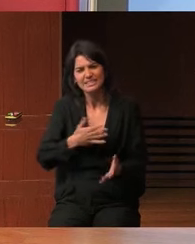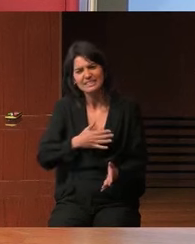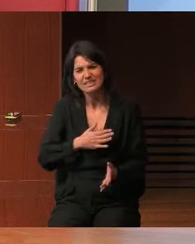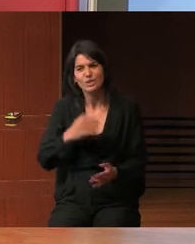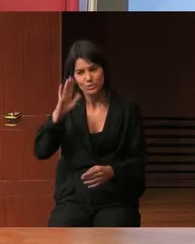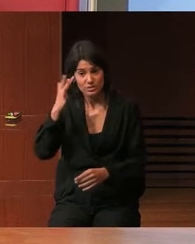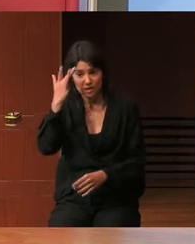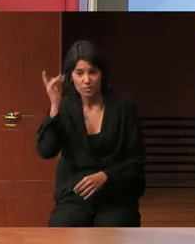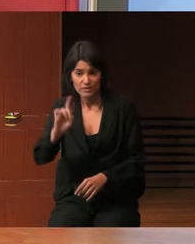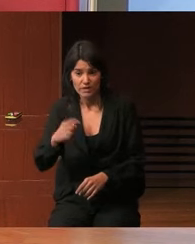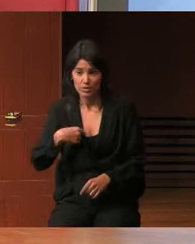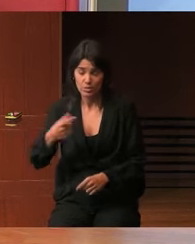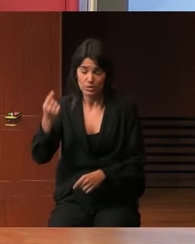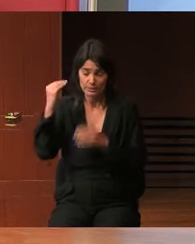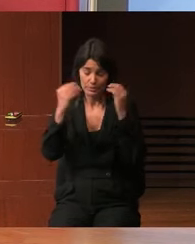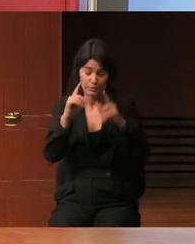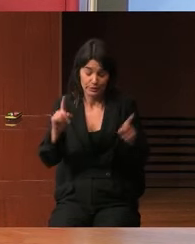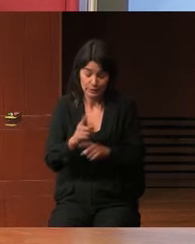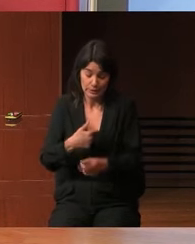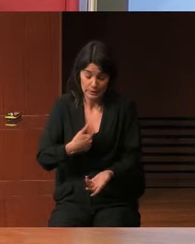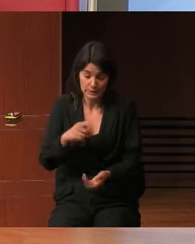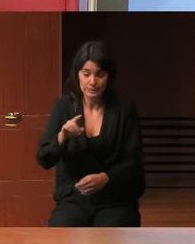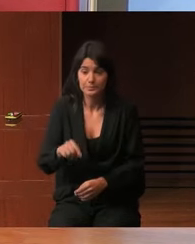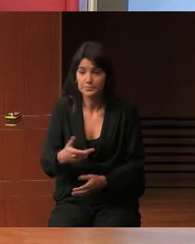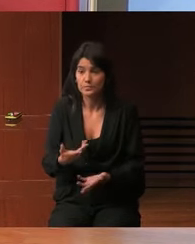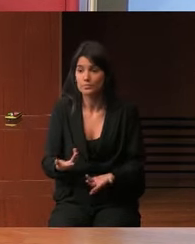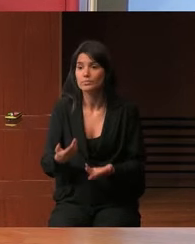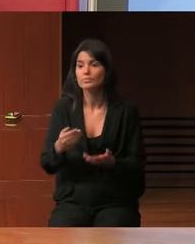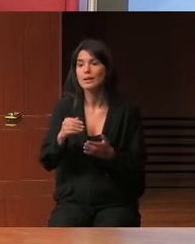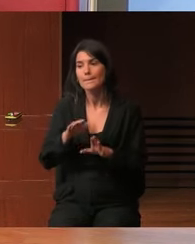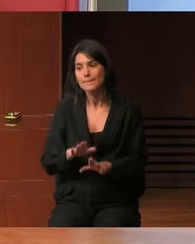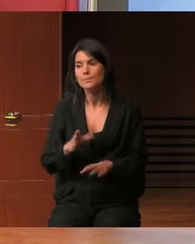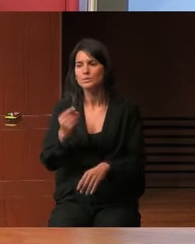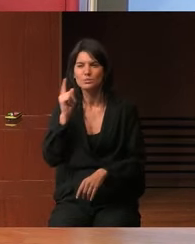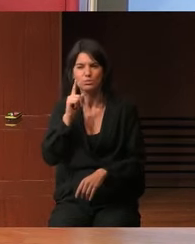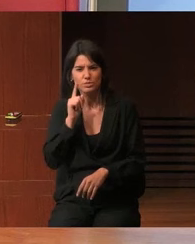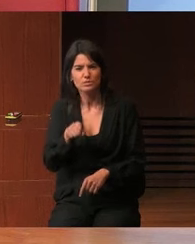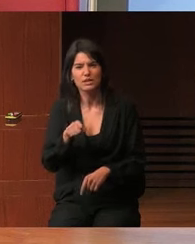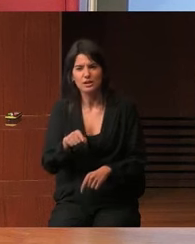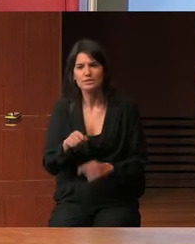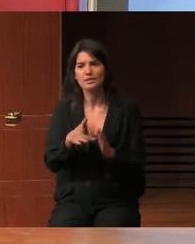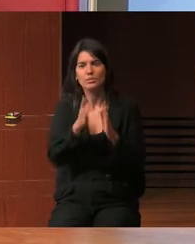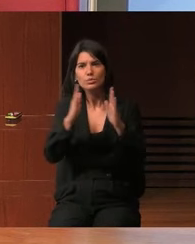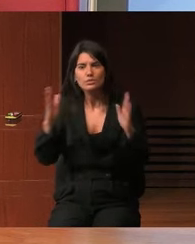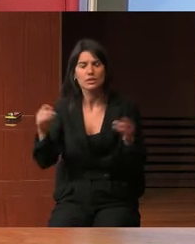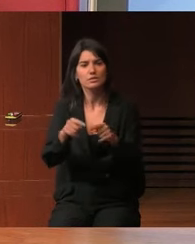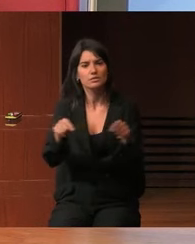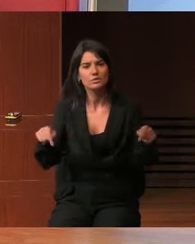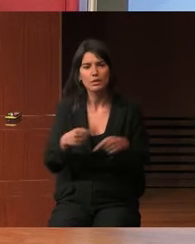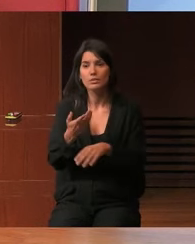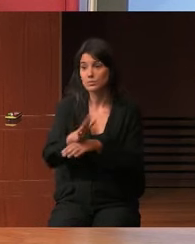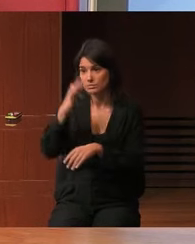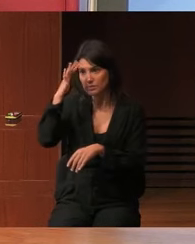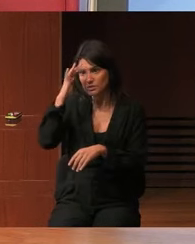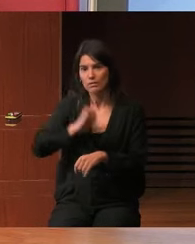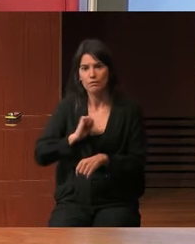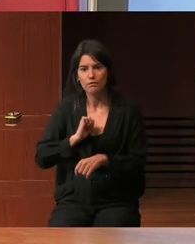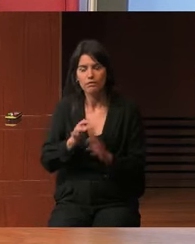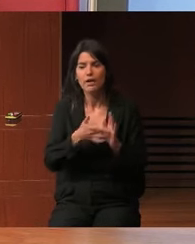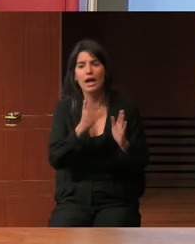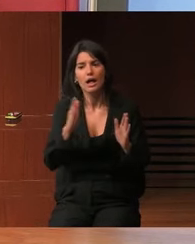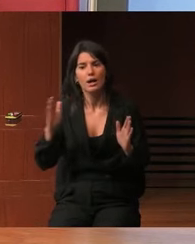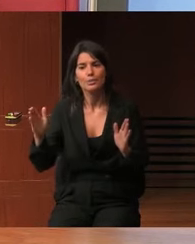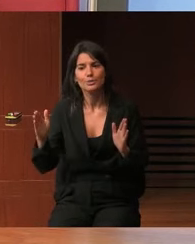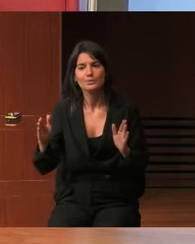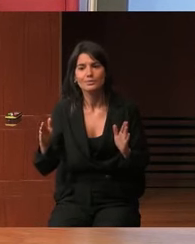não é fácil, também eu como professora e também eu como mãe, não é? Mas que é muito importante que este espaço da biblioteca, no meu imaginário, a biblioteca entra